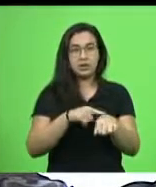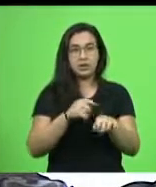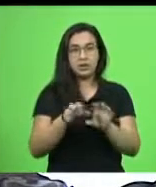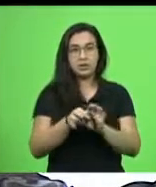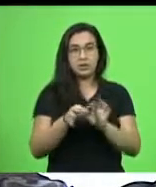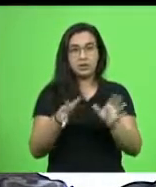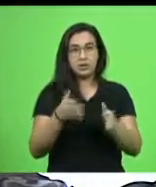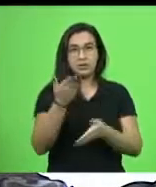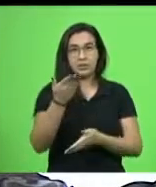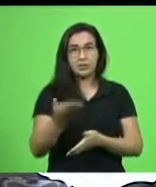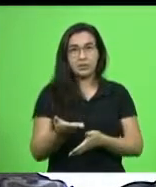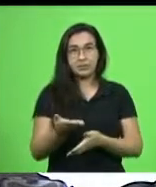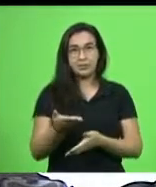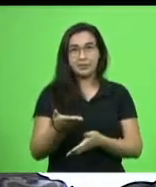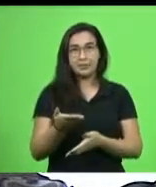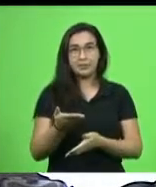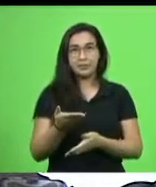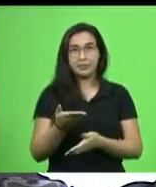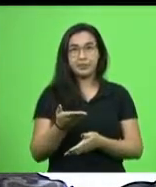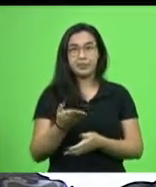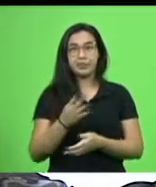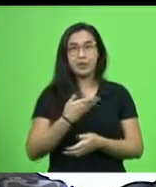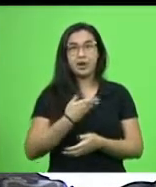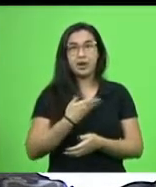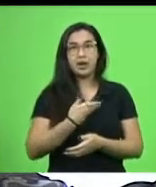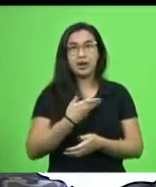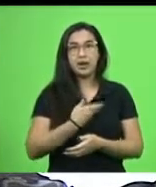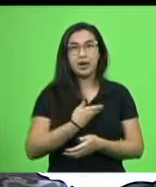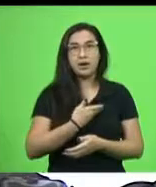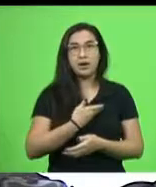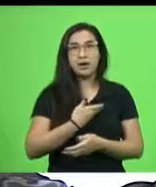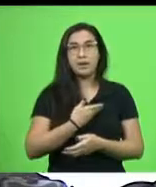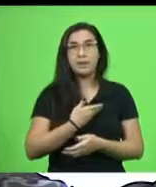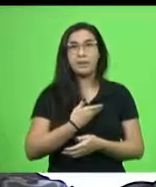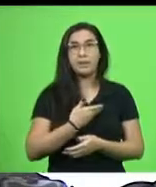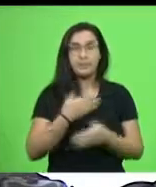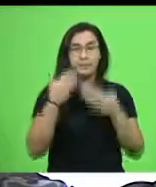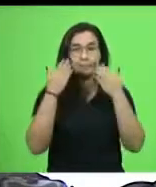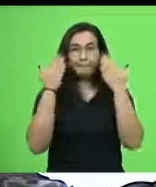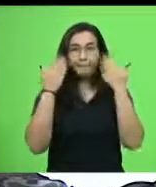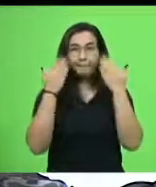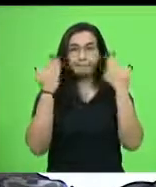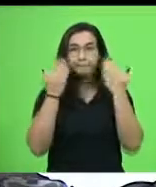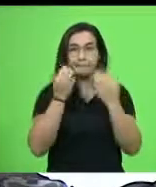do nosso partido ao querido amigo deputado Moacir Sopelsa.